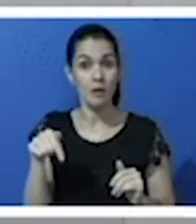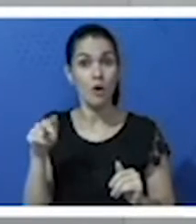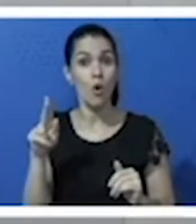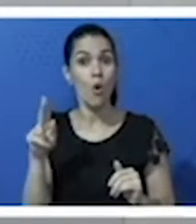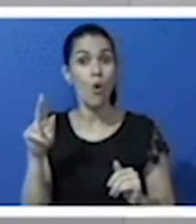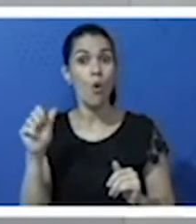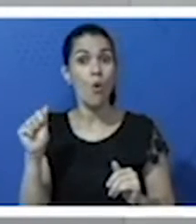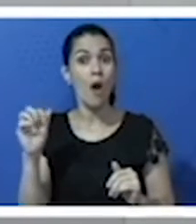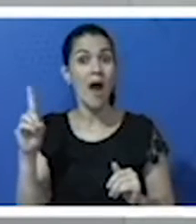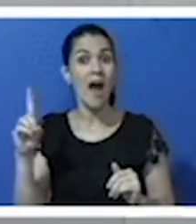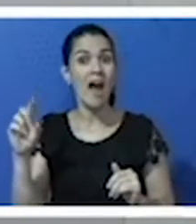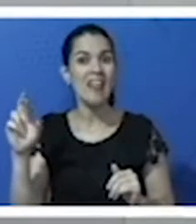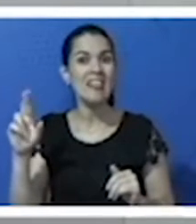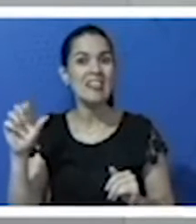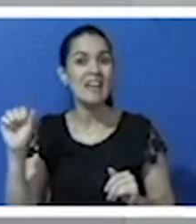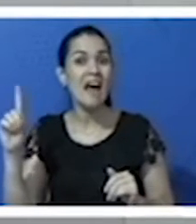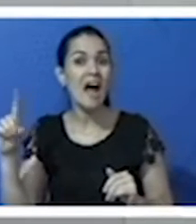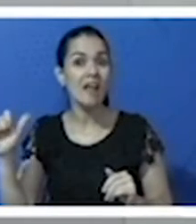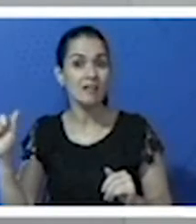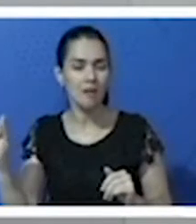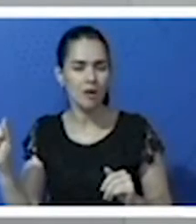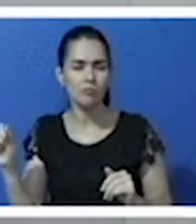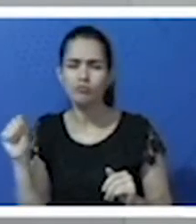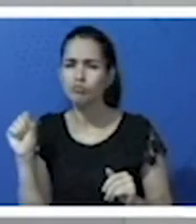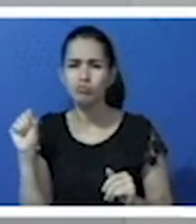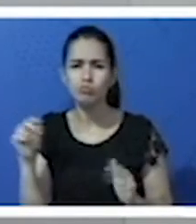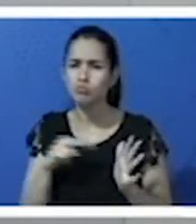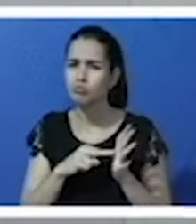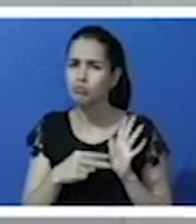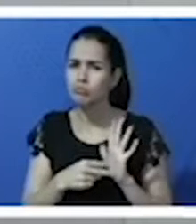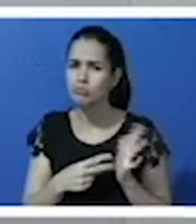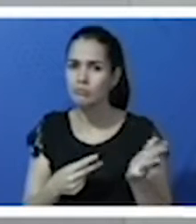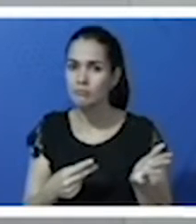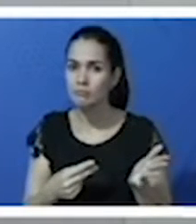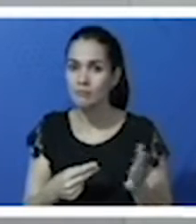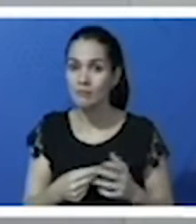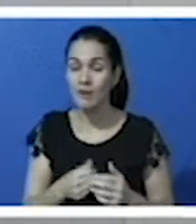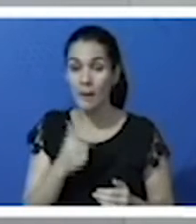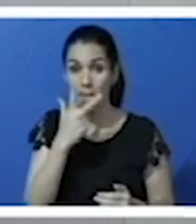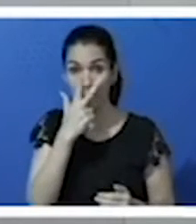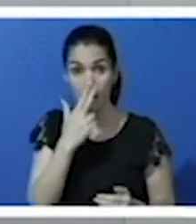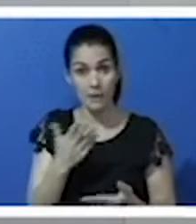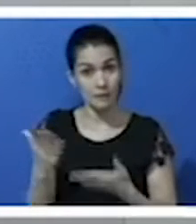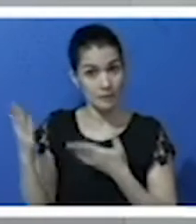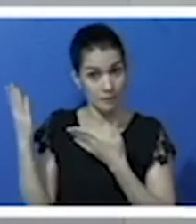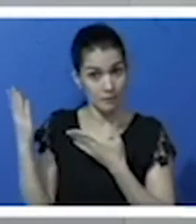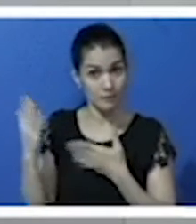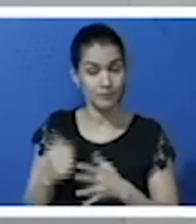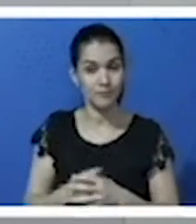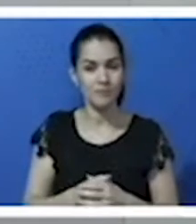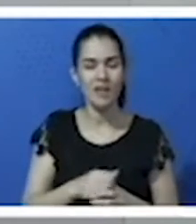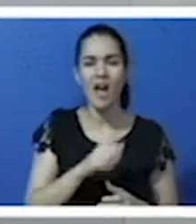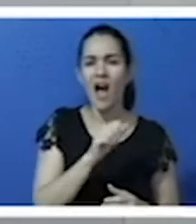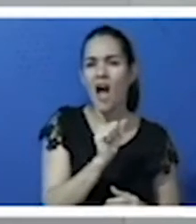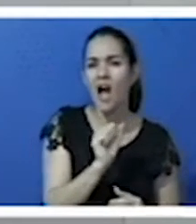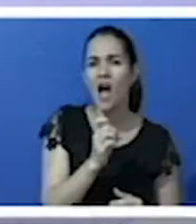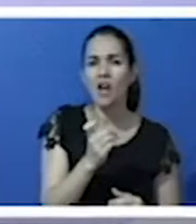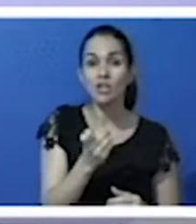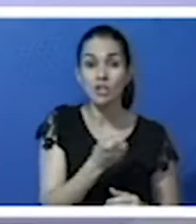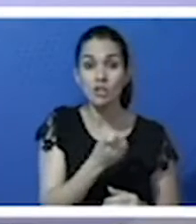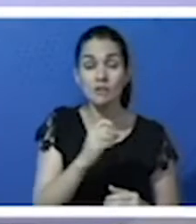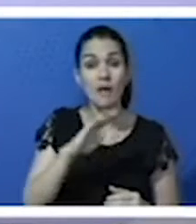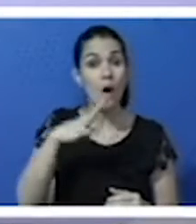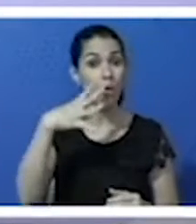Então, uma equação biquadrada é toda equação desse estilo aqui, ó. É ax elevado ao